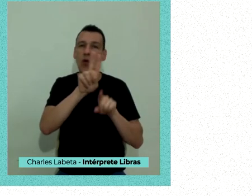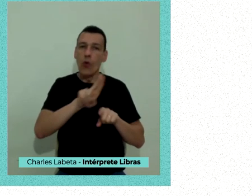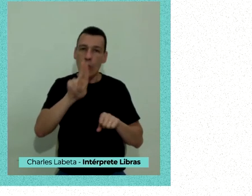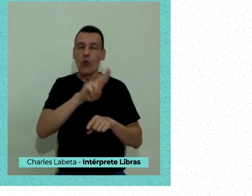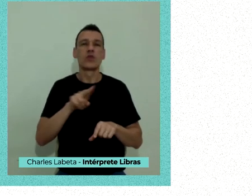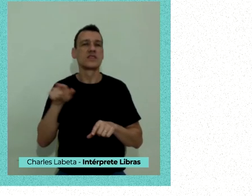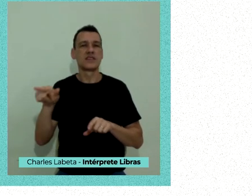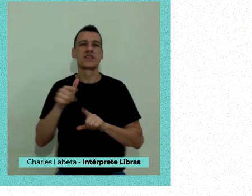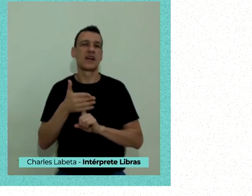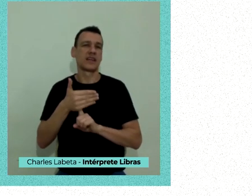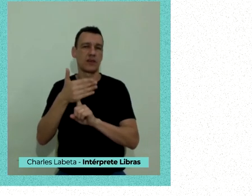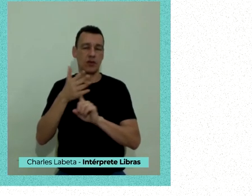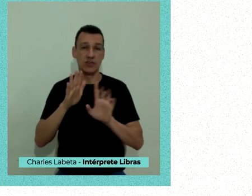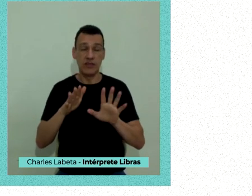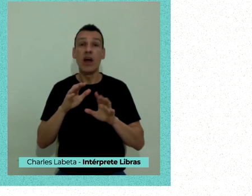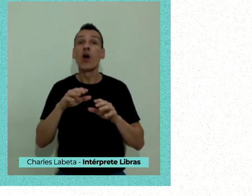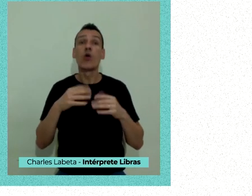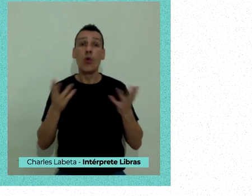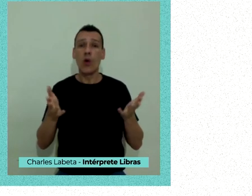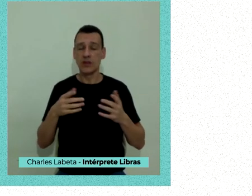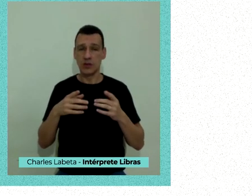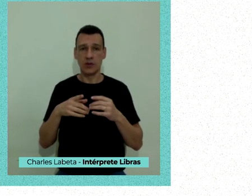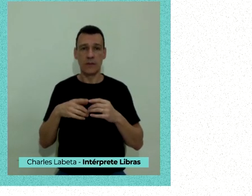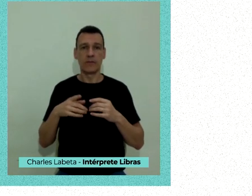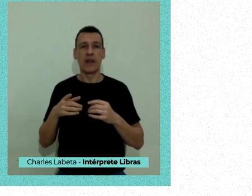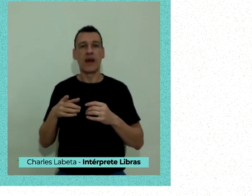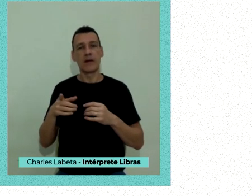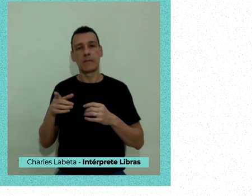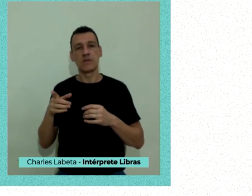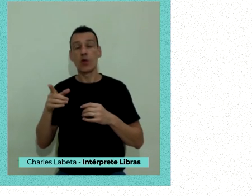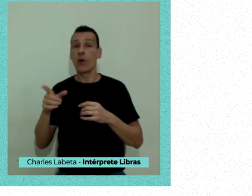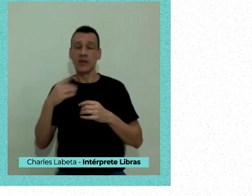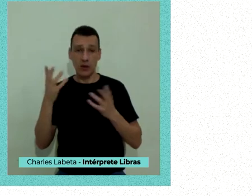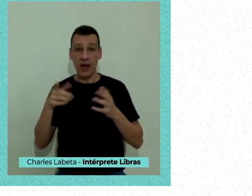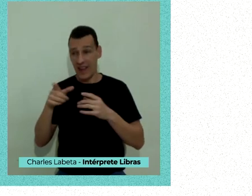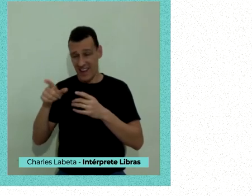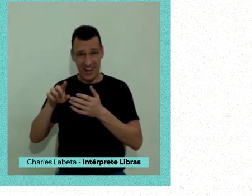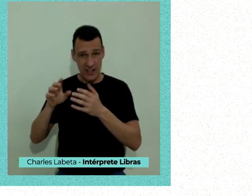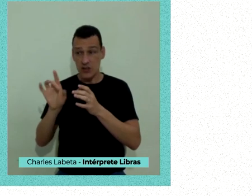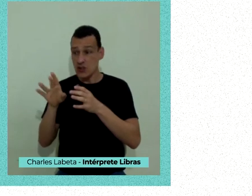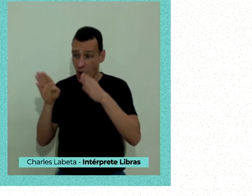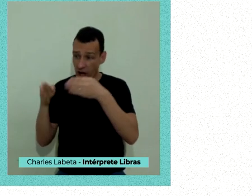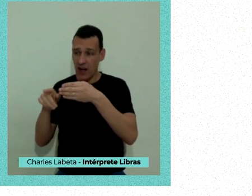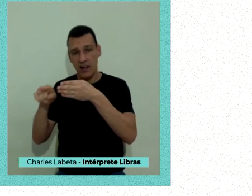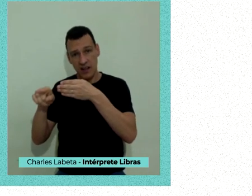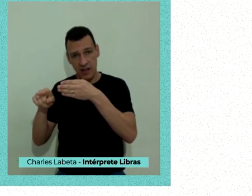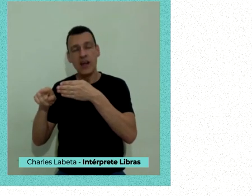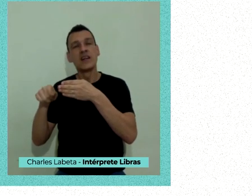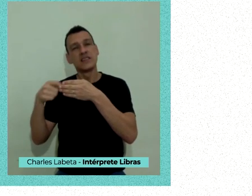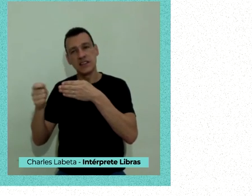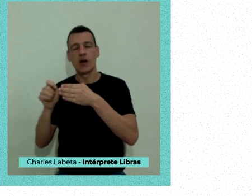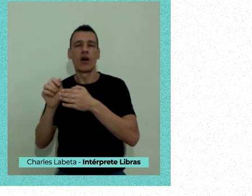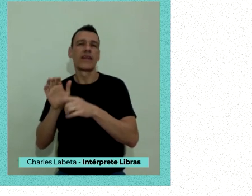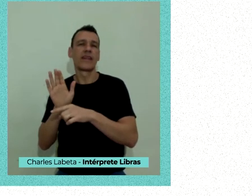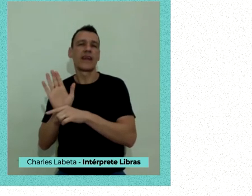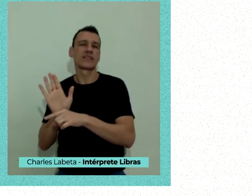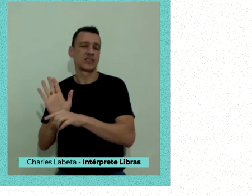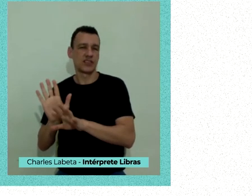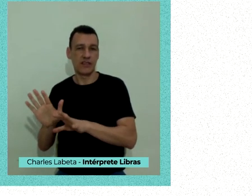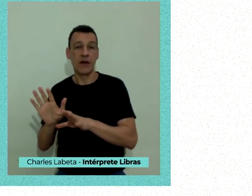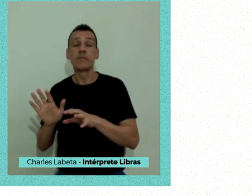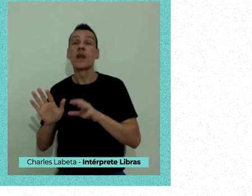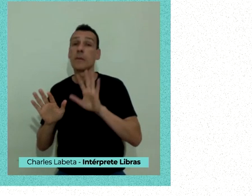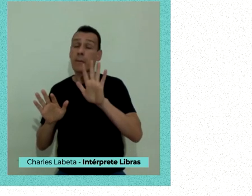tecnologia assistiva. Quando ela agrega e traz mais informações, ela é uma tecnologia educacional, né, que uma criança